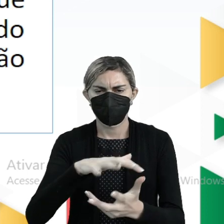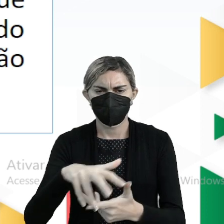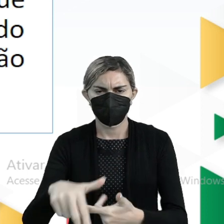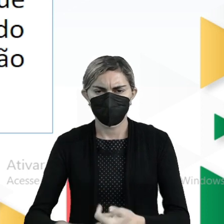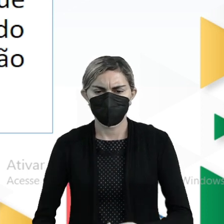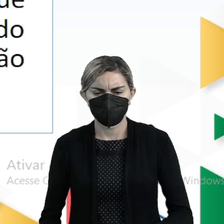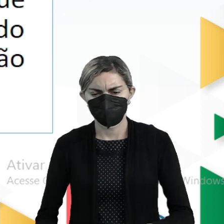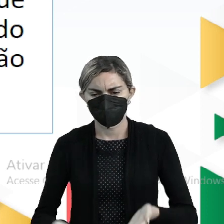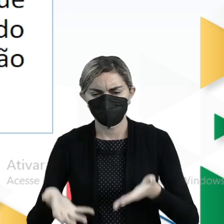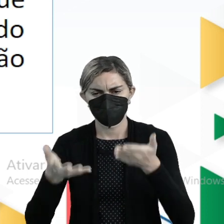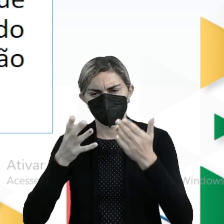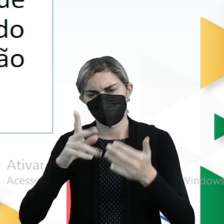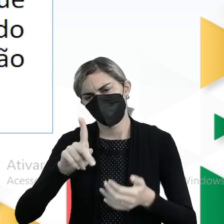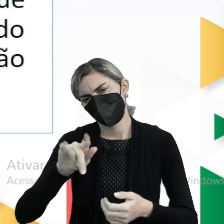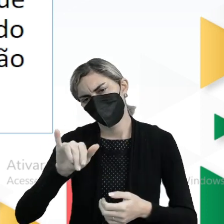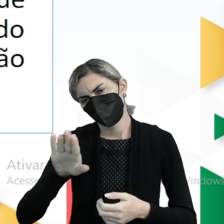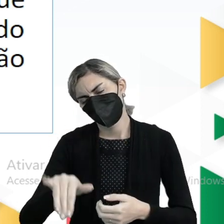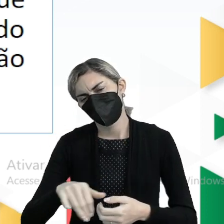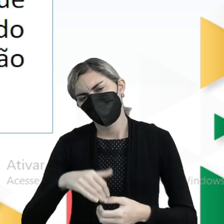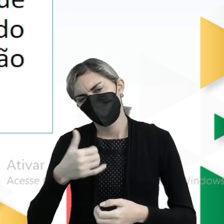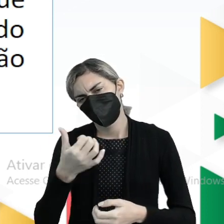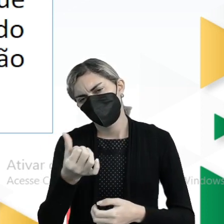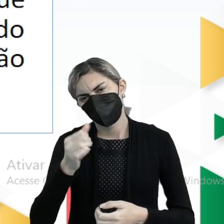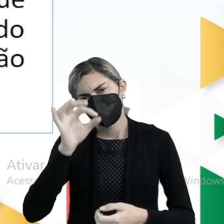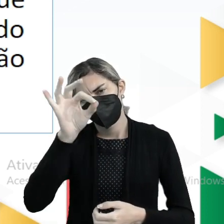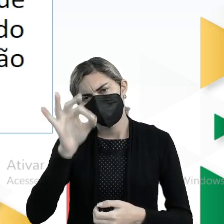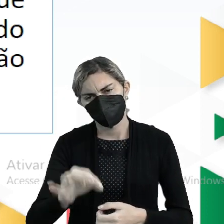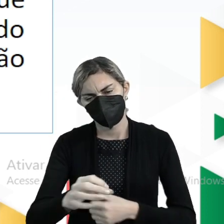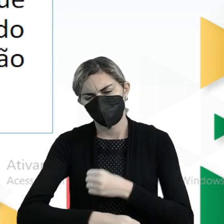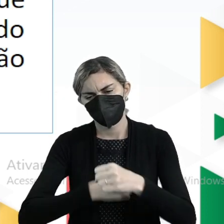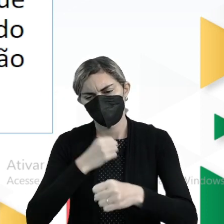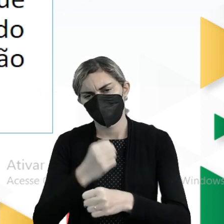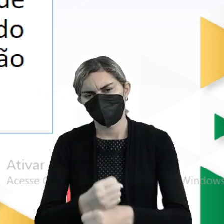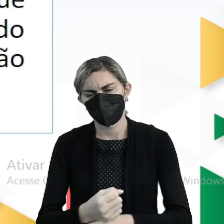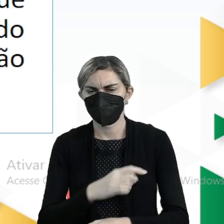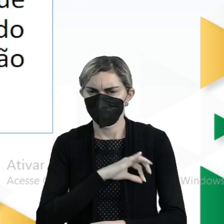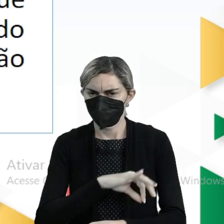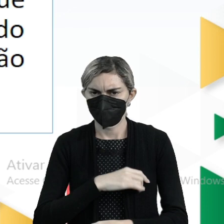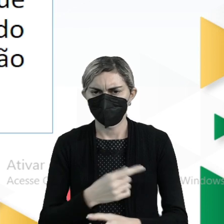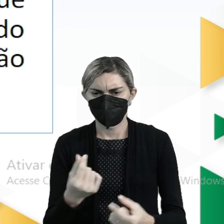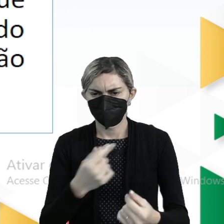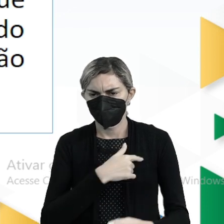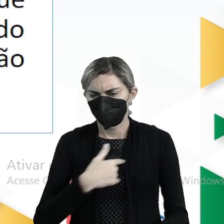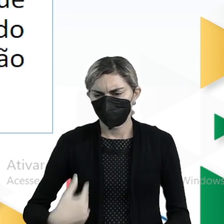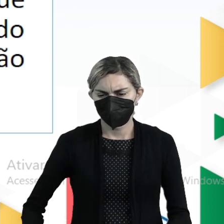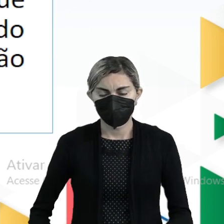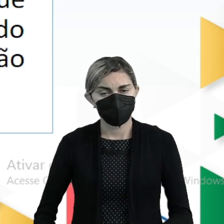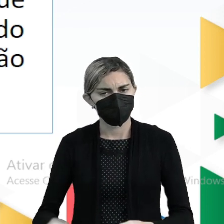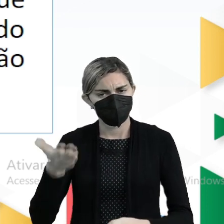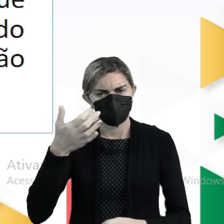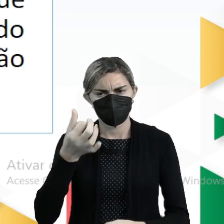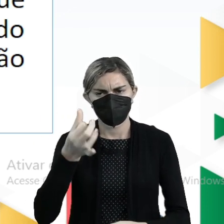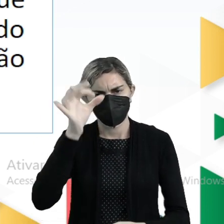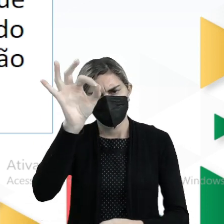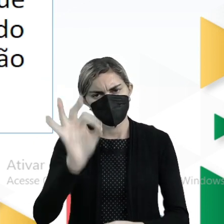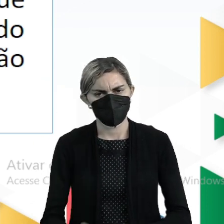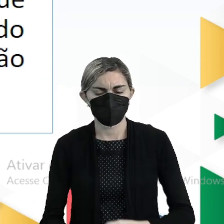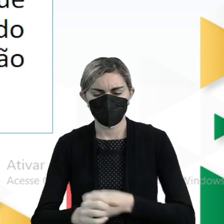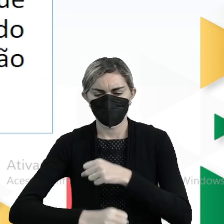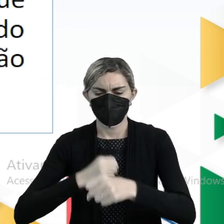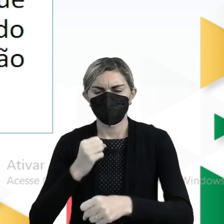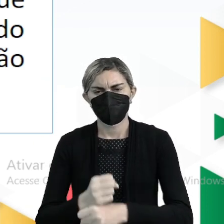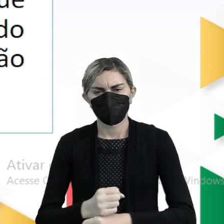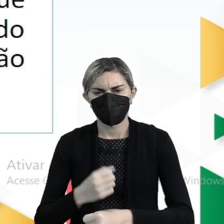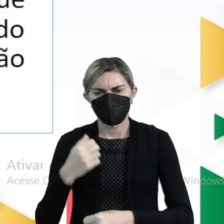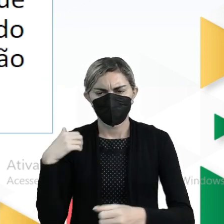de crescimento do PIB em torno de 6% ao ano, gente. A renda per capita da China tem crescido cerca de 6% no ano, em